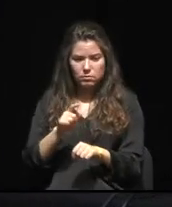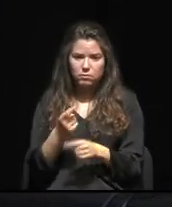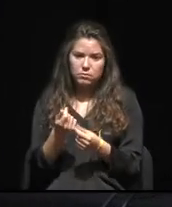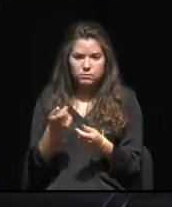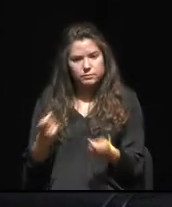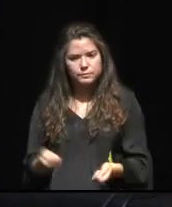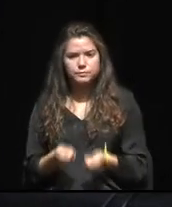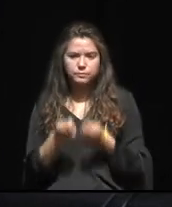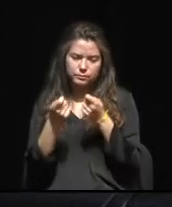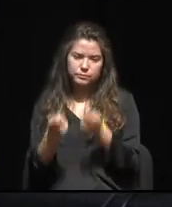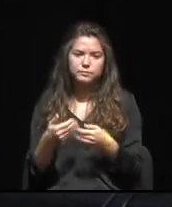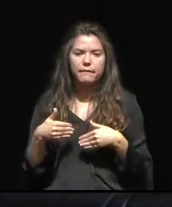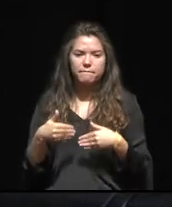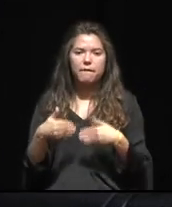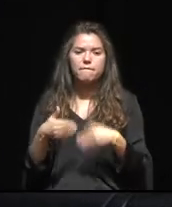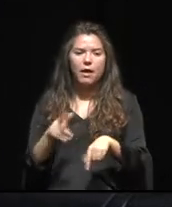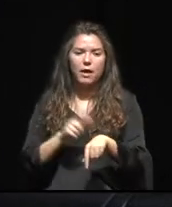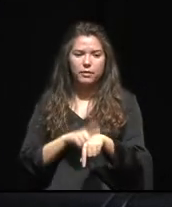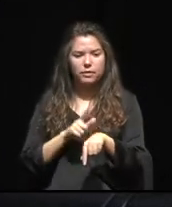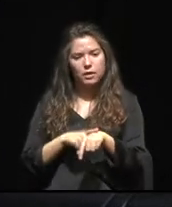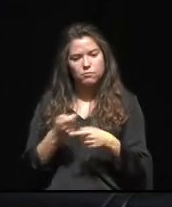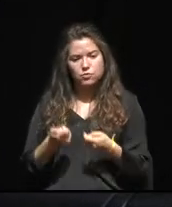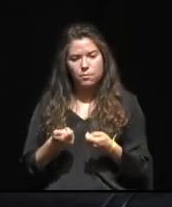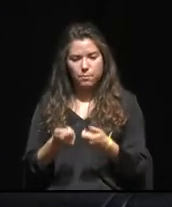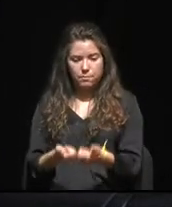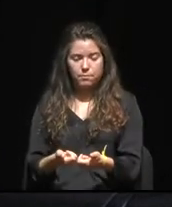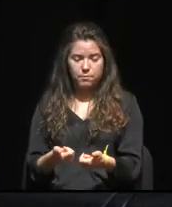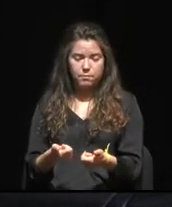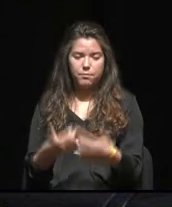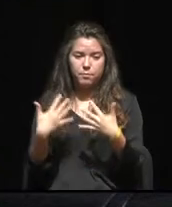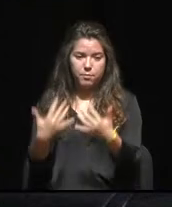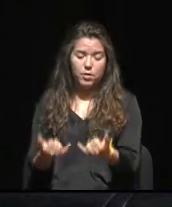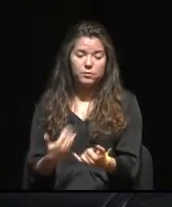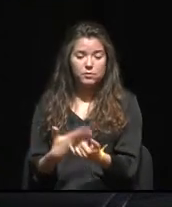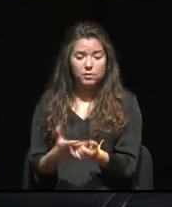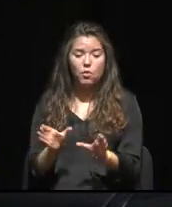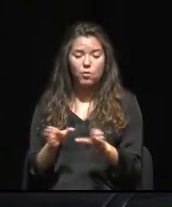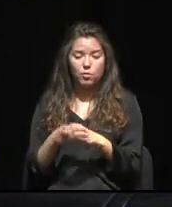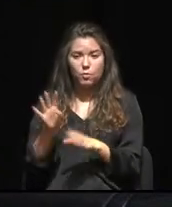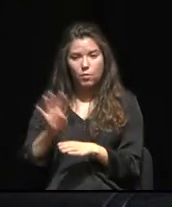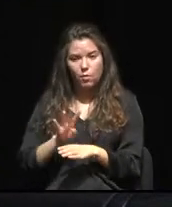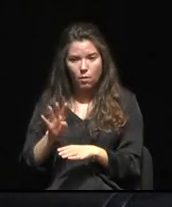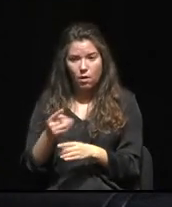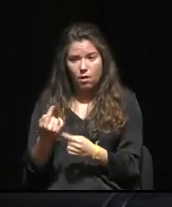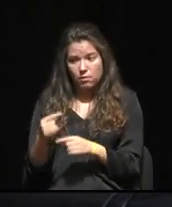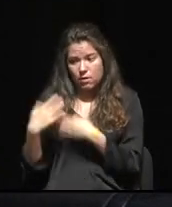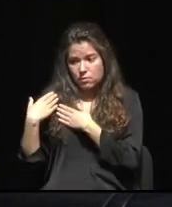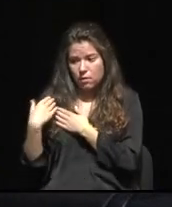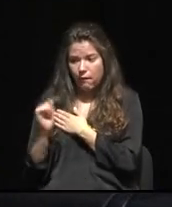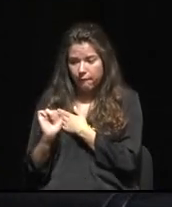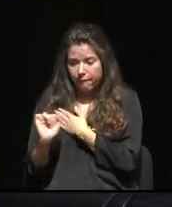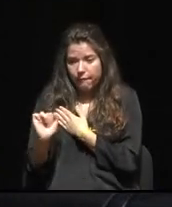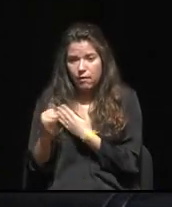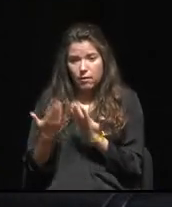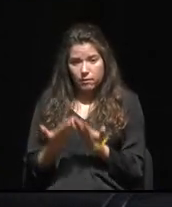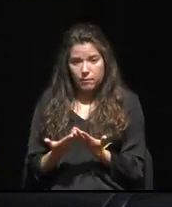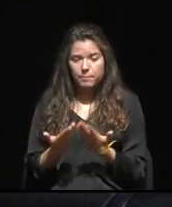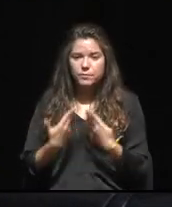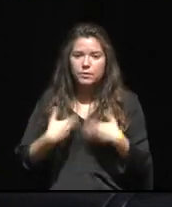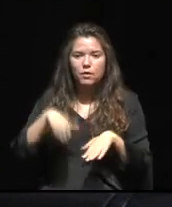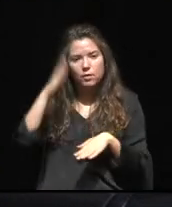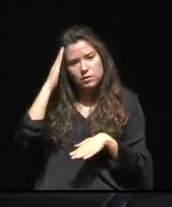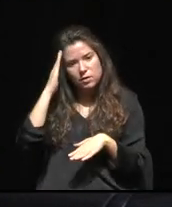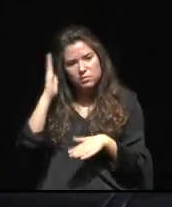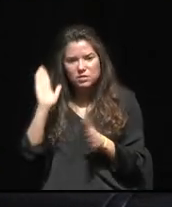atenção que vai requerer nos próximos tempos no entanto a quarta comissão já tem para si essa incumbência pelo que acompanhamos a